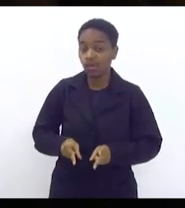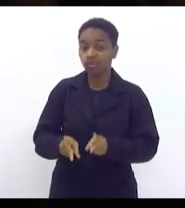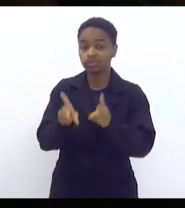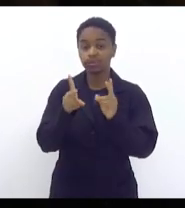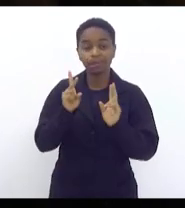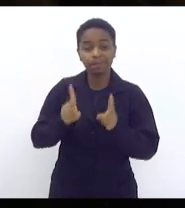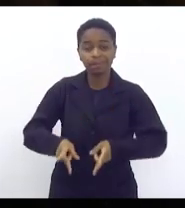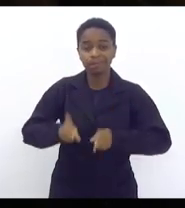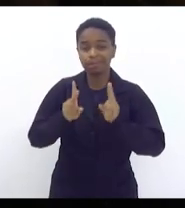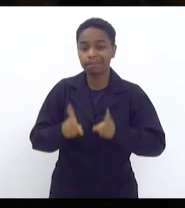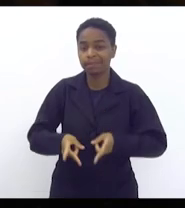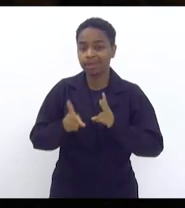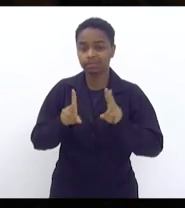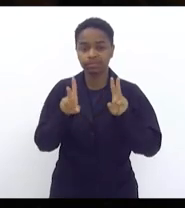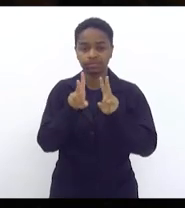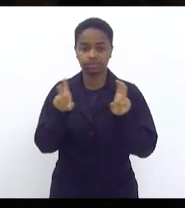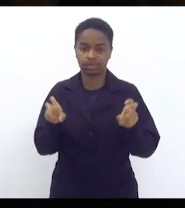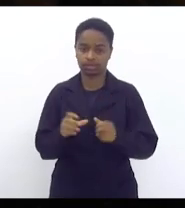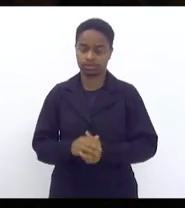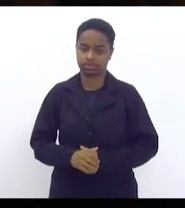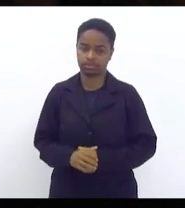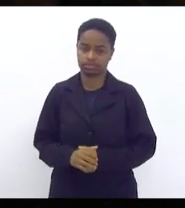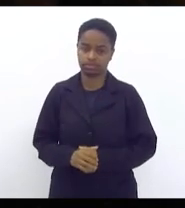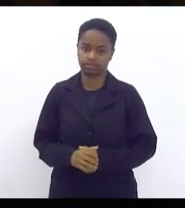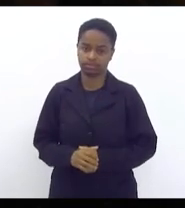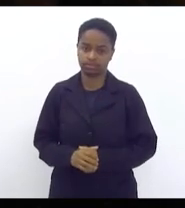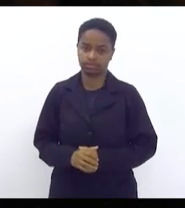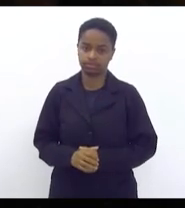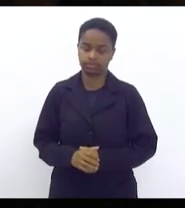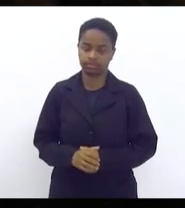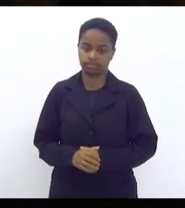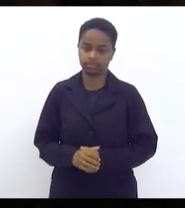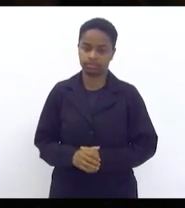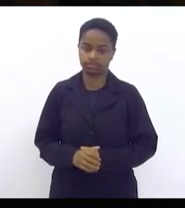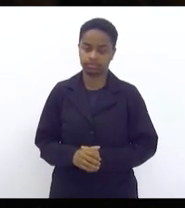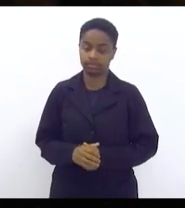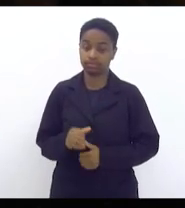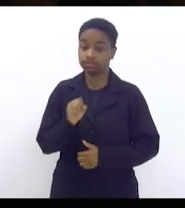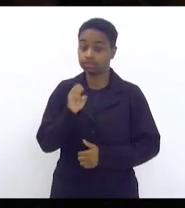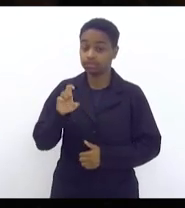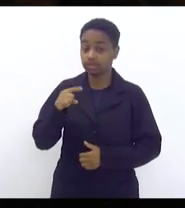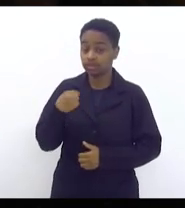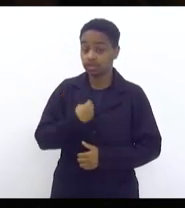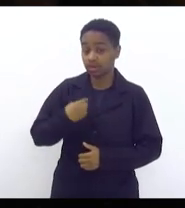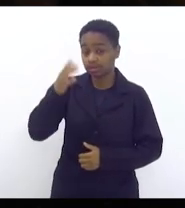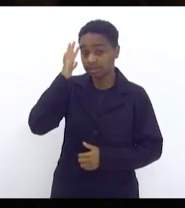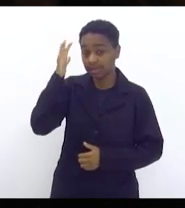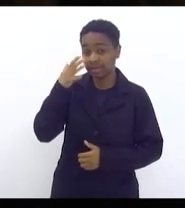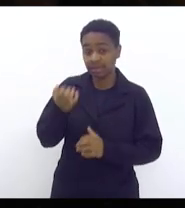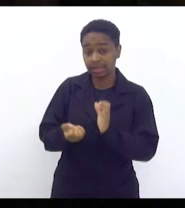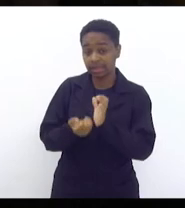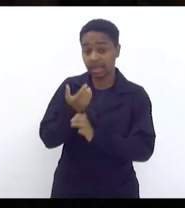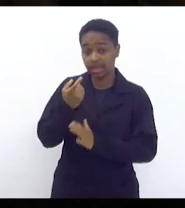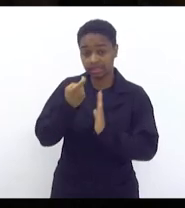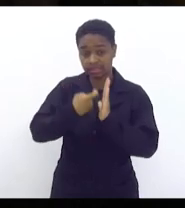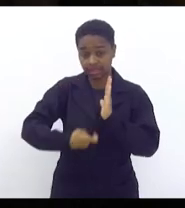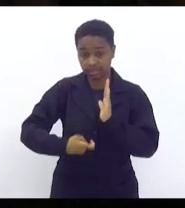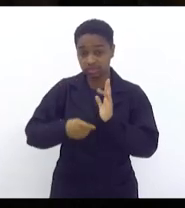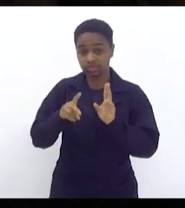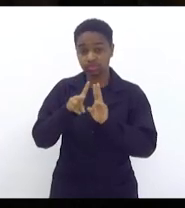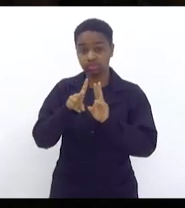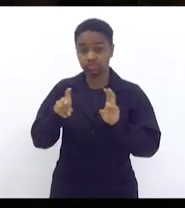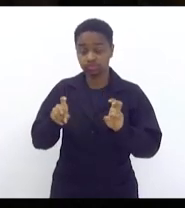tecla. Quando a gente cogita criar uma taxa ambiental sobre a exploração